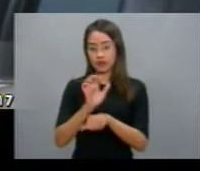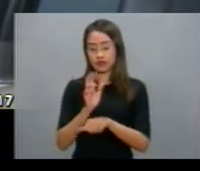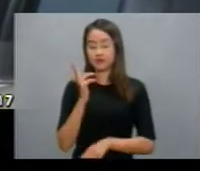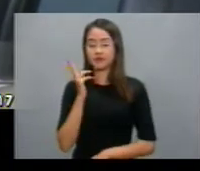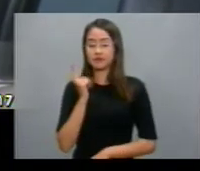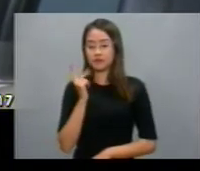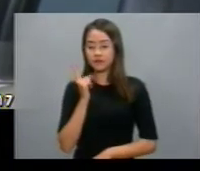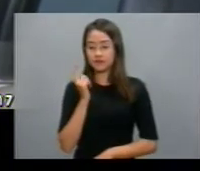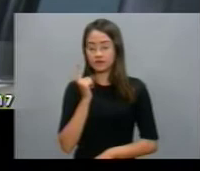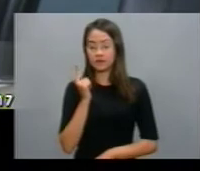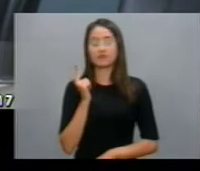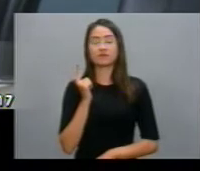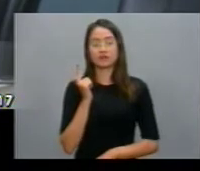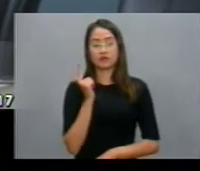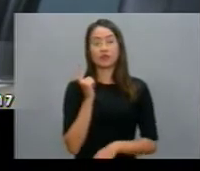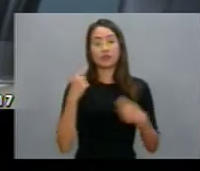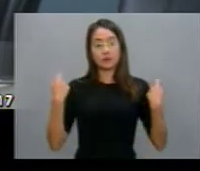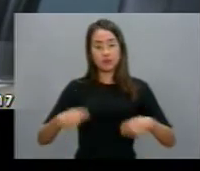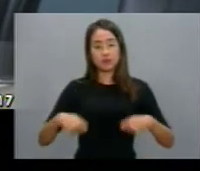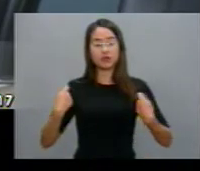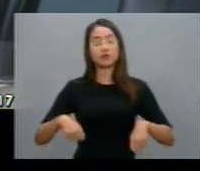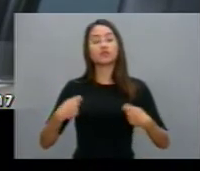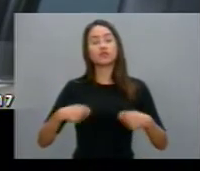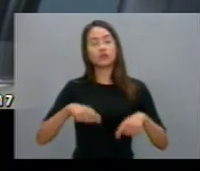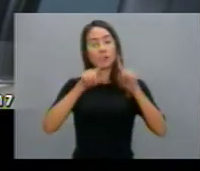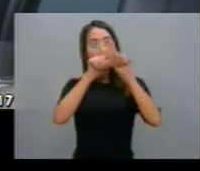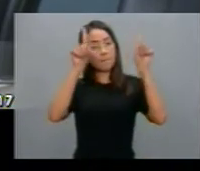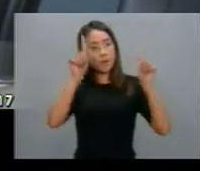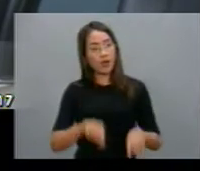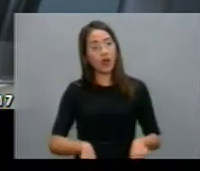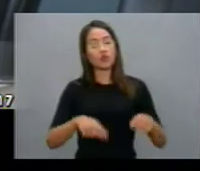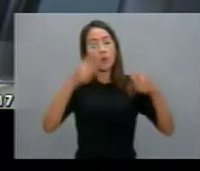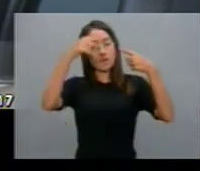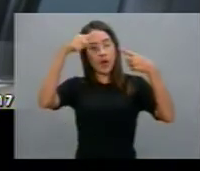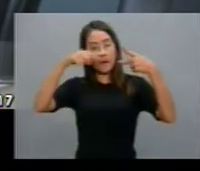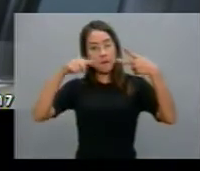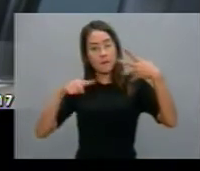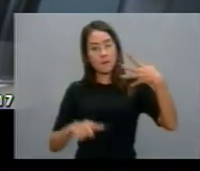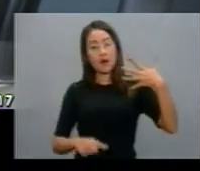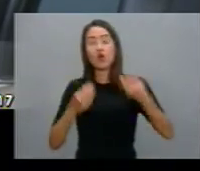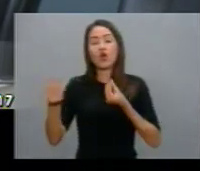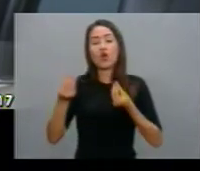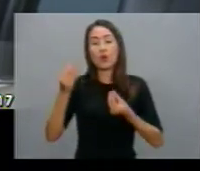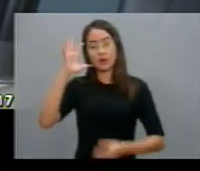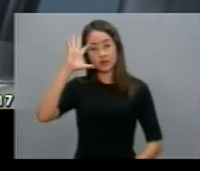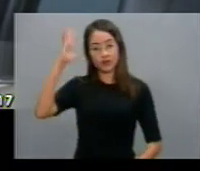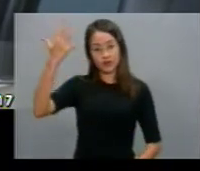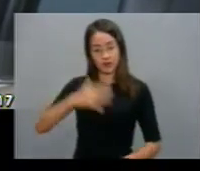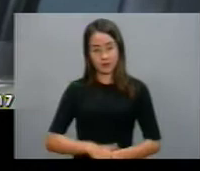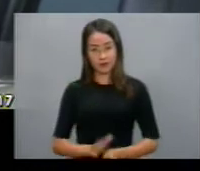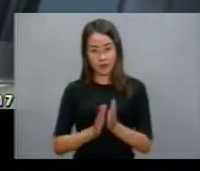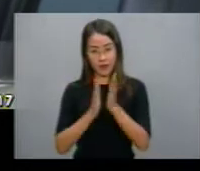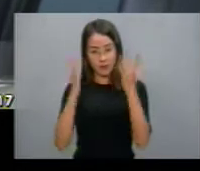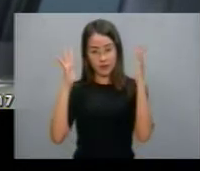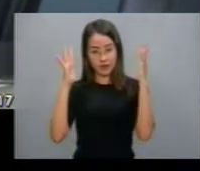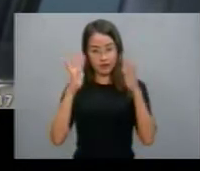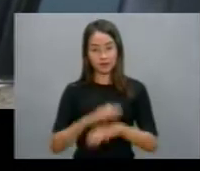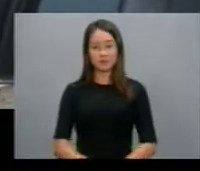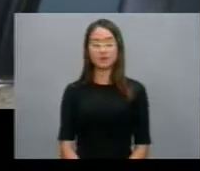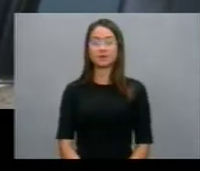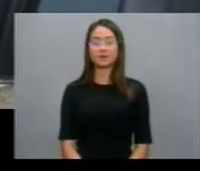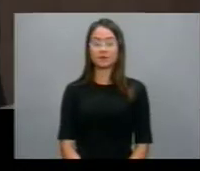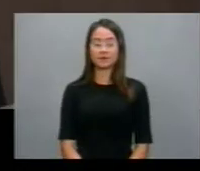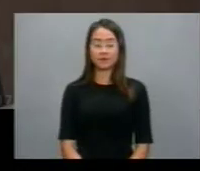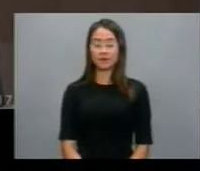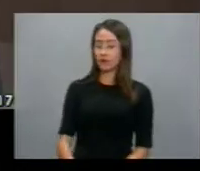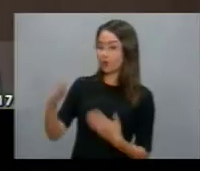que se haja de forma empírica, de forma pontual, para tentar fazer com que a violência diminua, e dessa forma a gente não vai chegar a lugar nenhum. Parabéns. Obrigado,